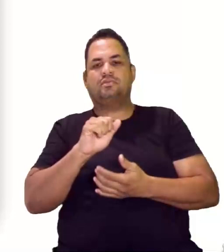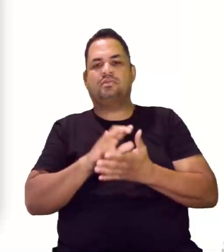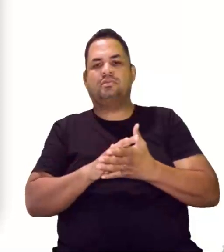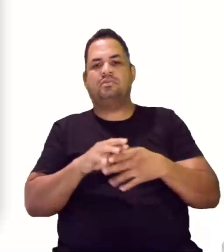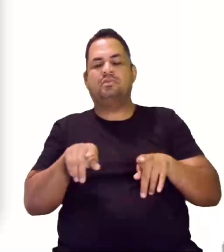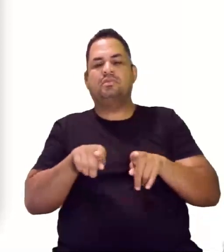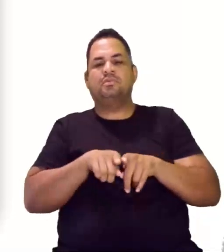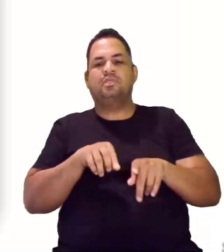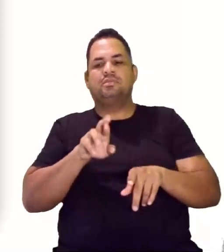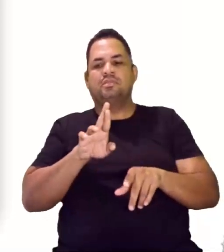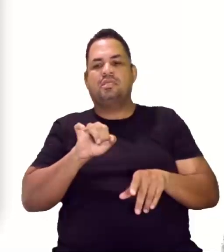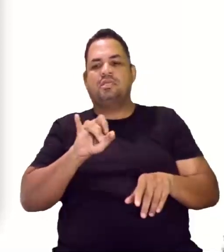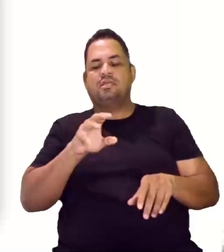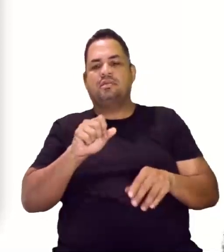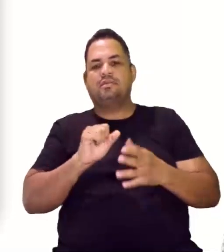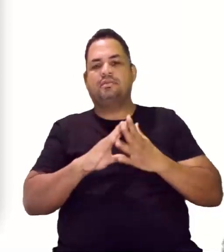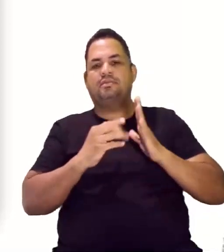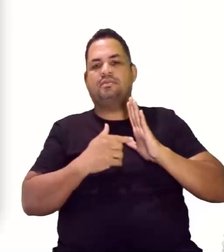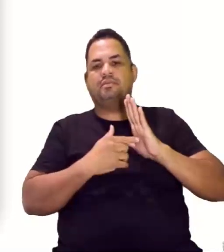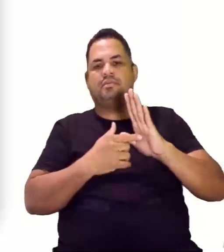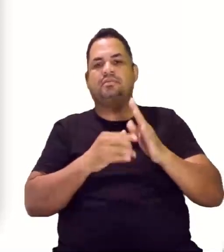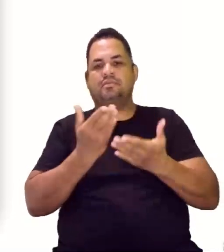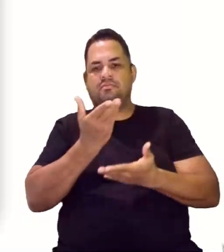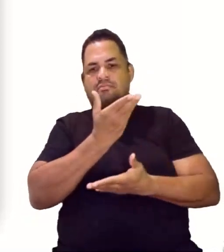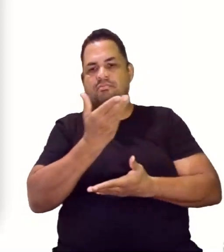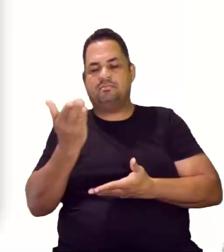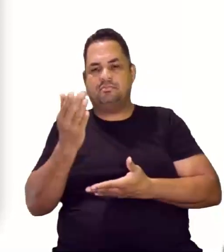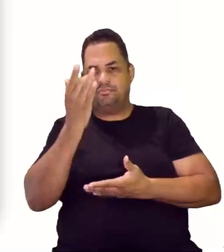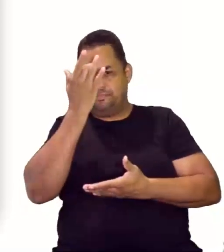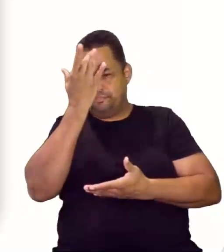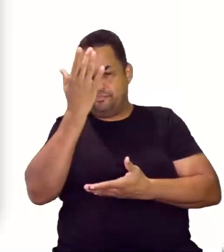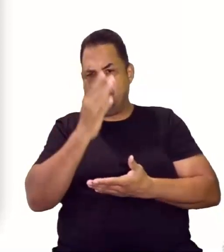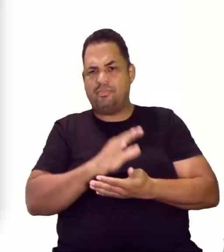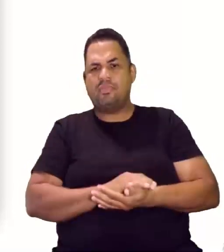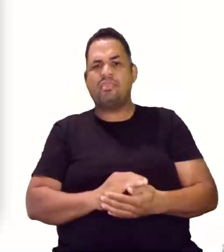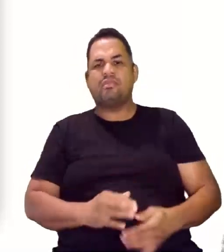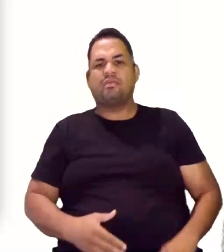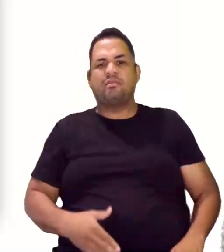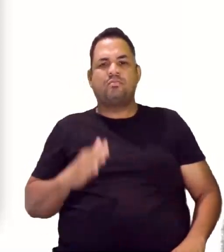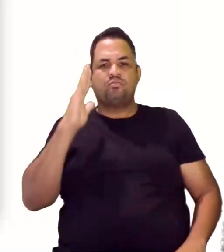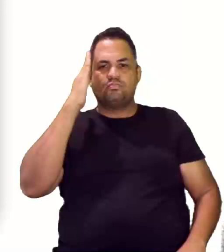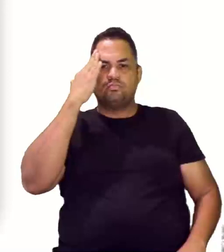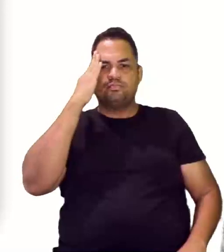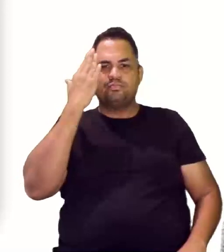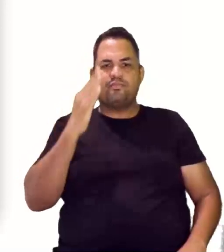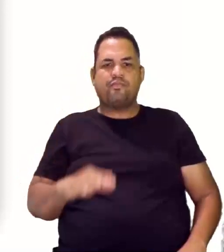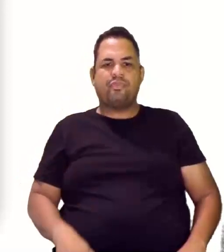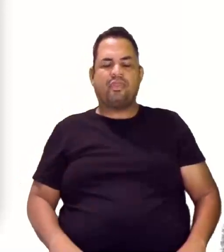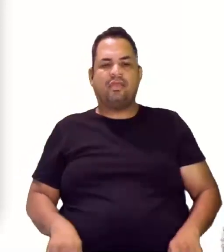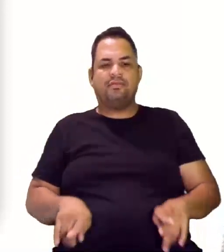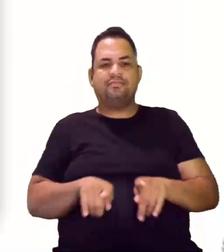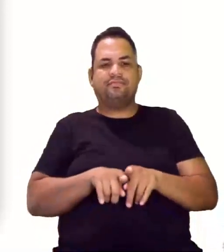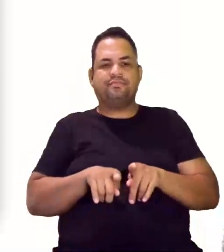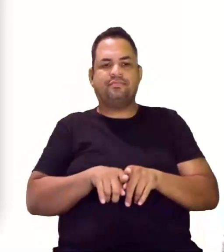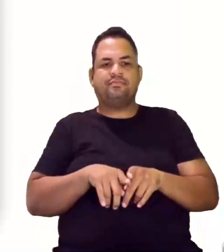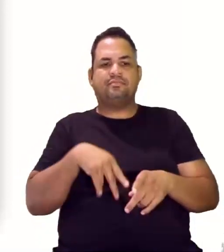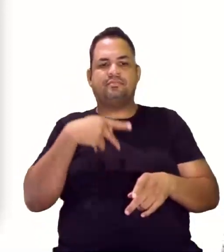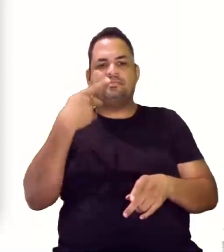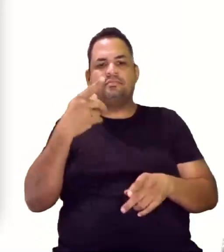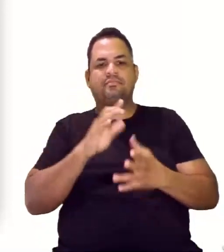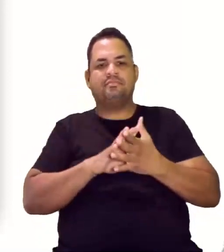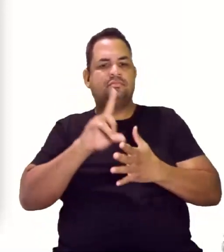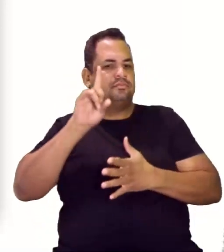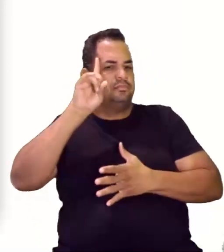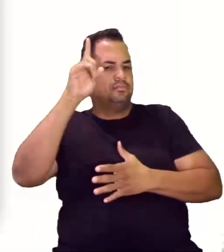os reais, né? Trouxe o nosso diagrama aqui, fica mais fácil e legível para entender. E também fala um pouco